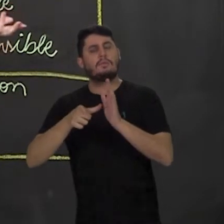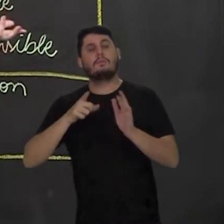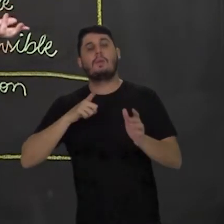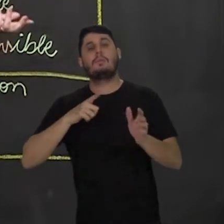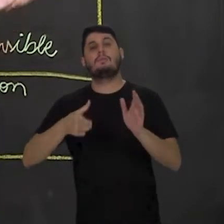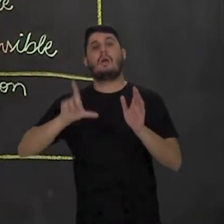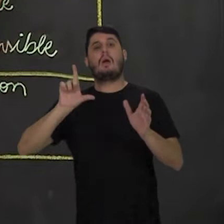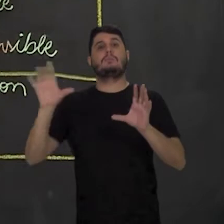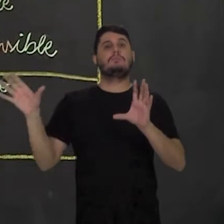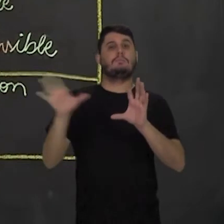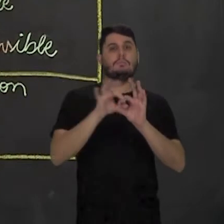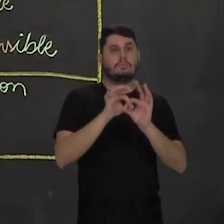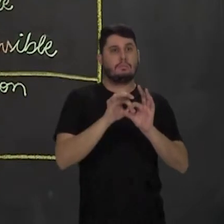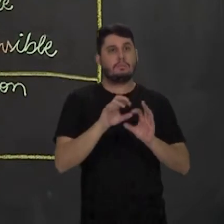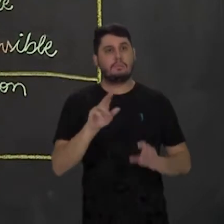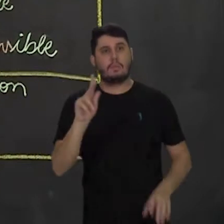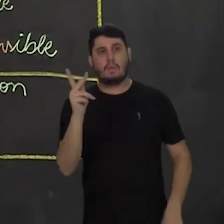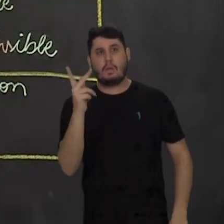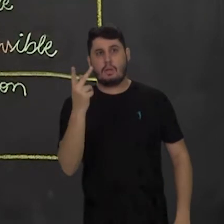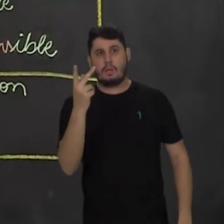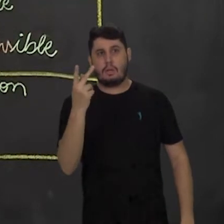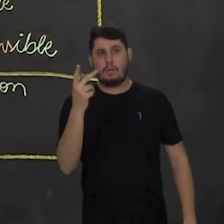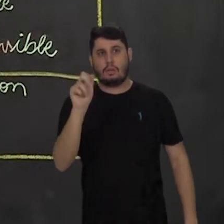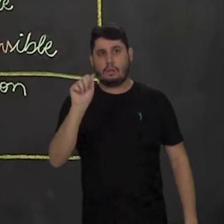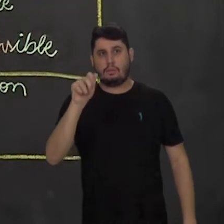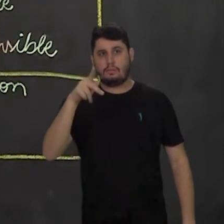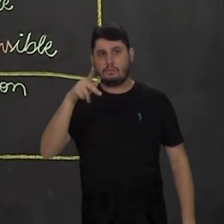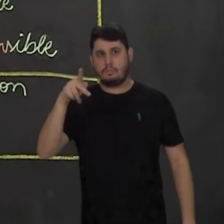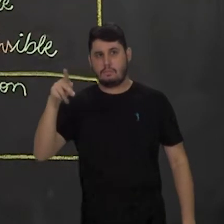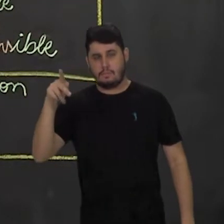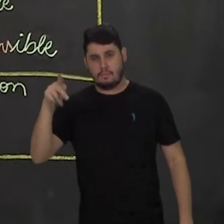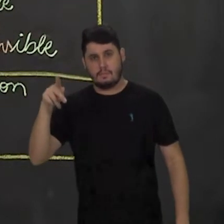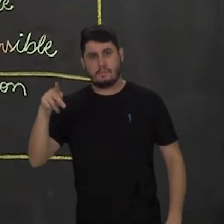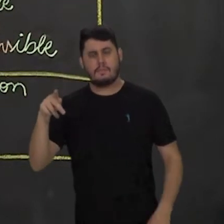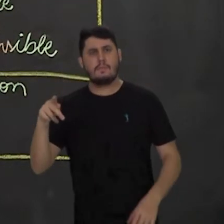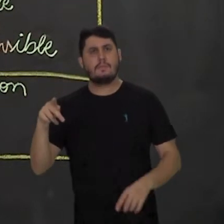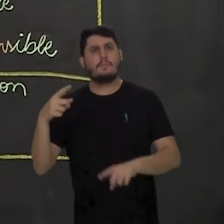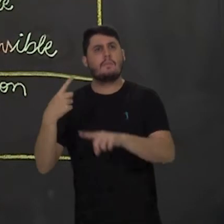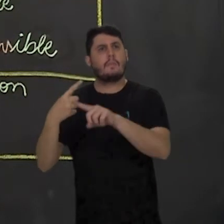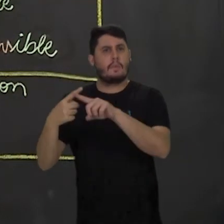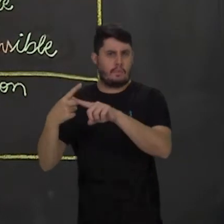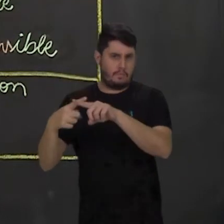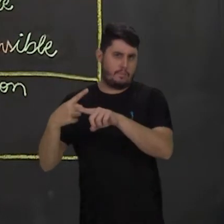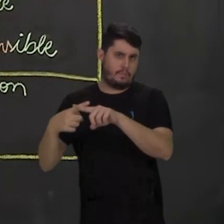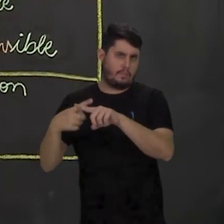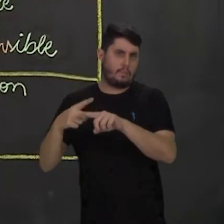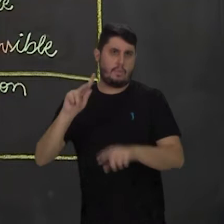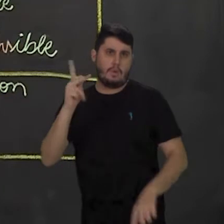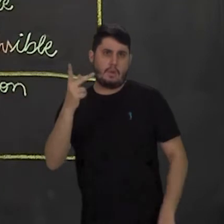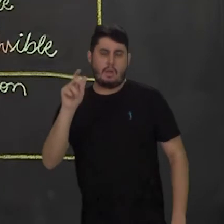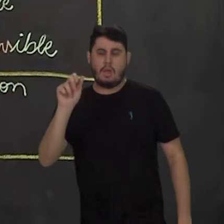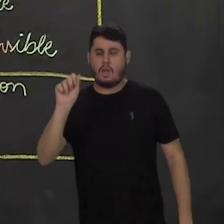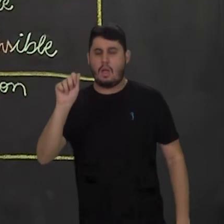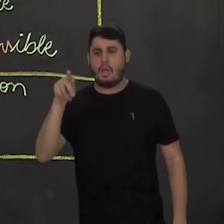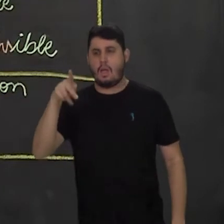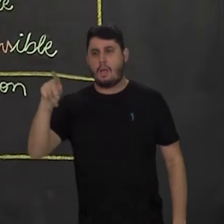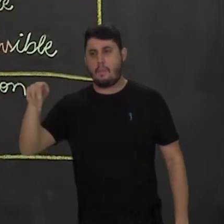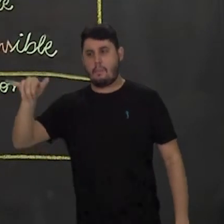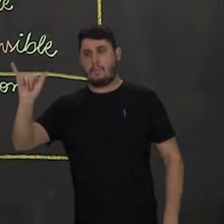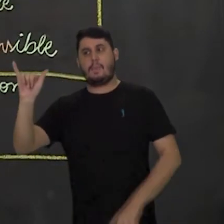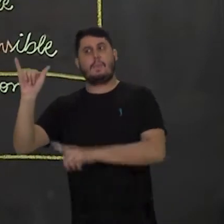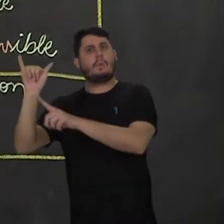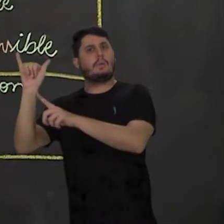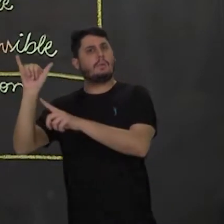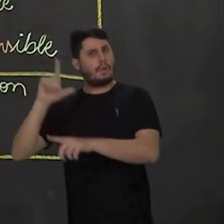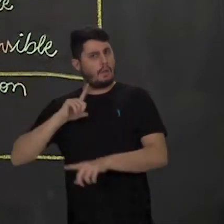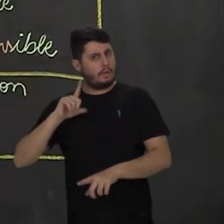tem alguma coisa errada, porque happy não se escreve com Y, é com Y, né? Happy é com Y, isso. Só que